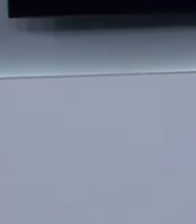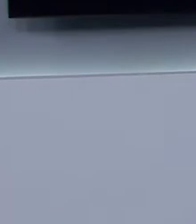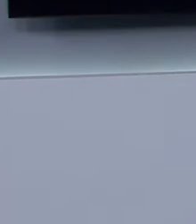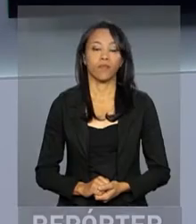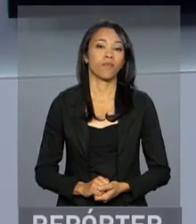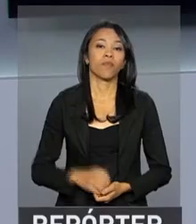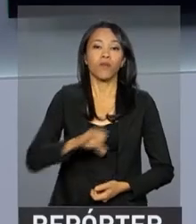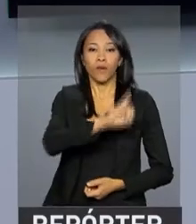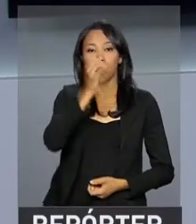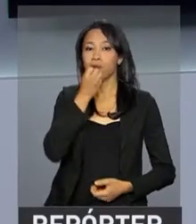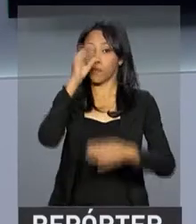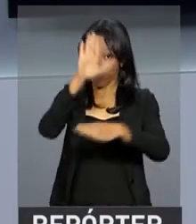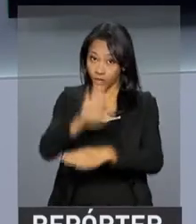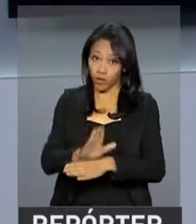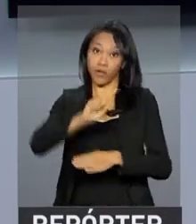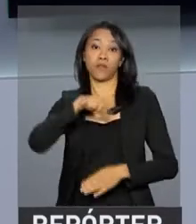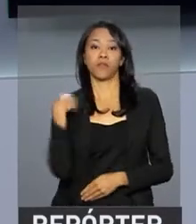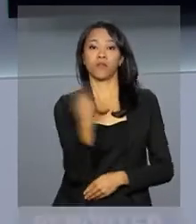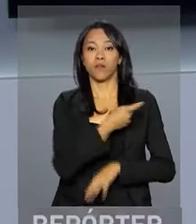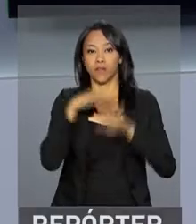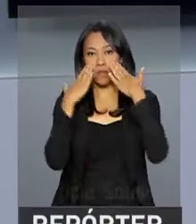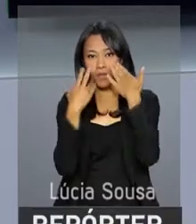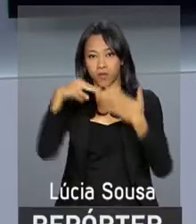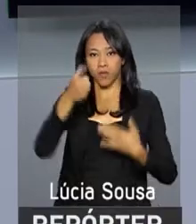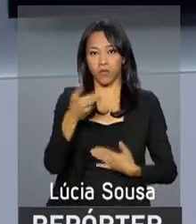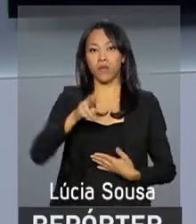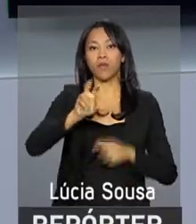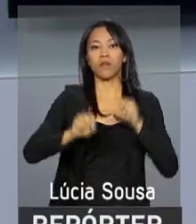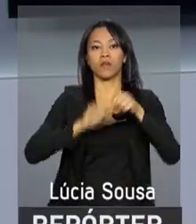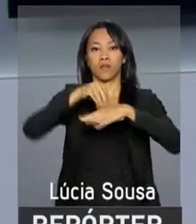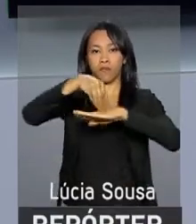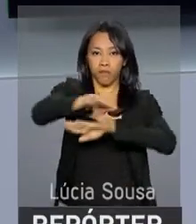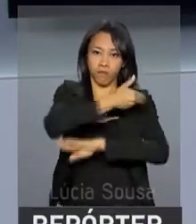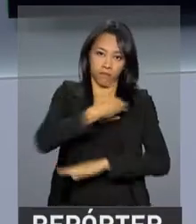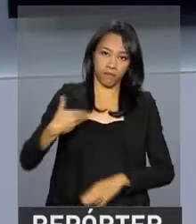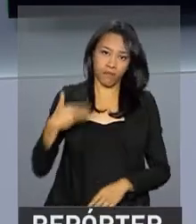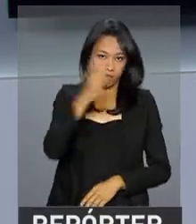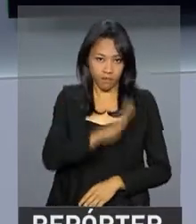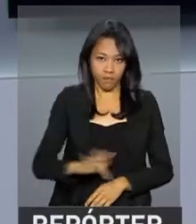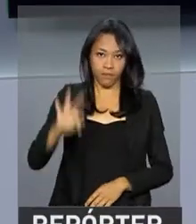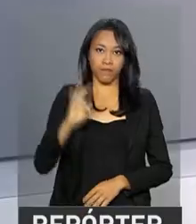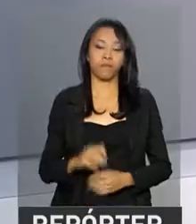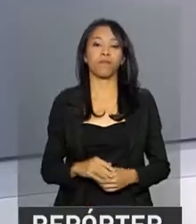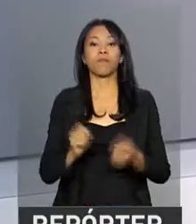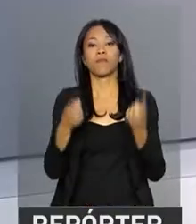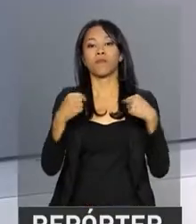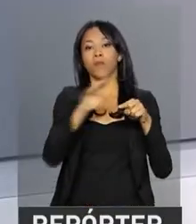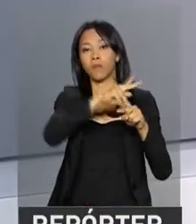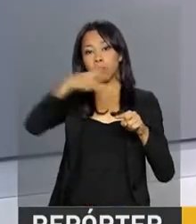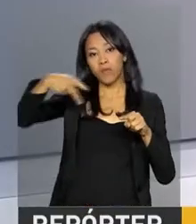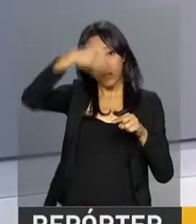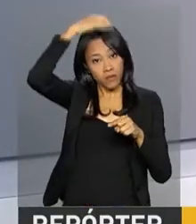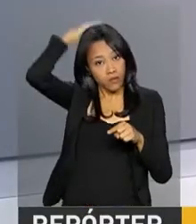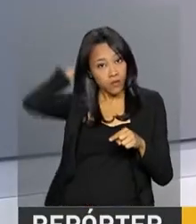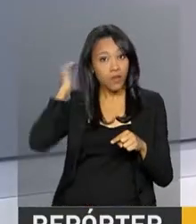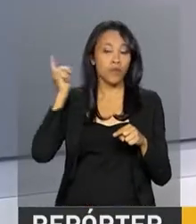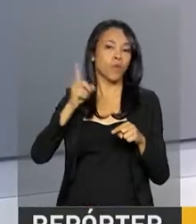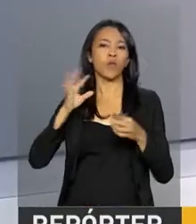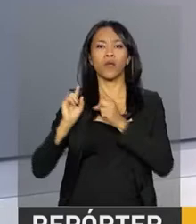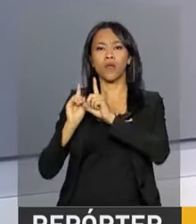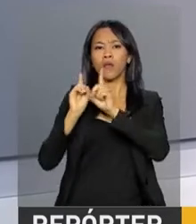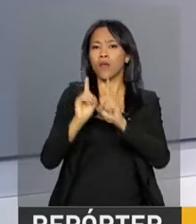olá boa tarde estamos de volta com repórter nbr notícias do governo federal o presidente michel temer acompanhou